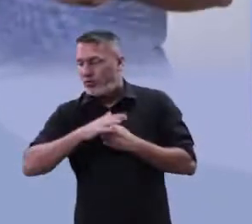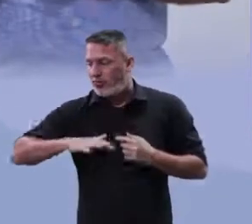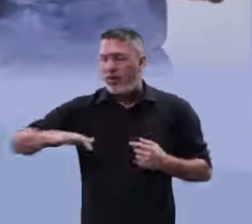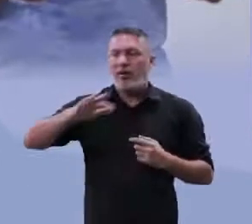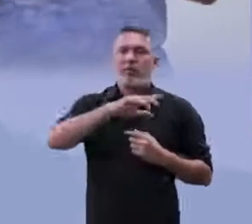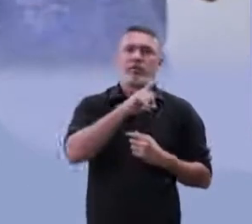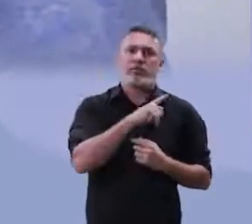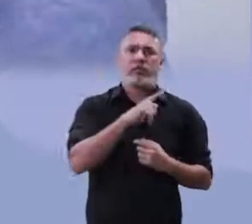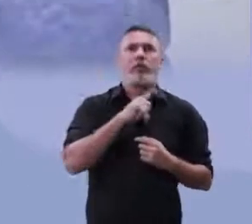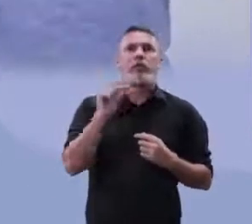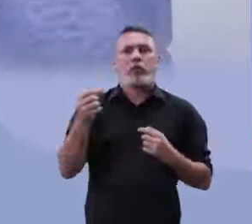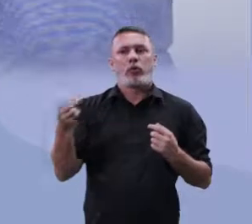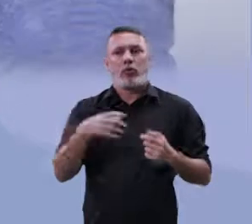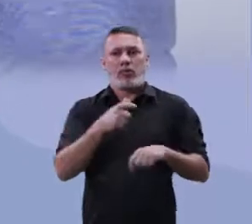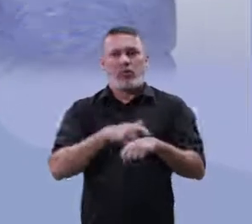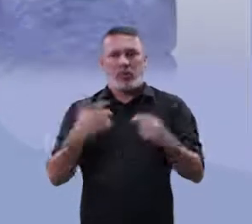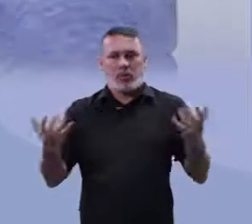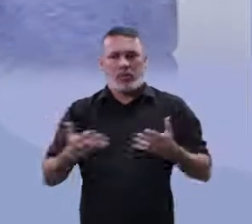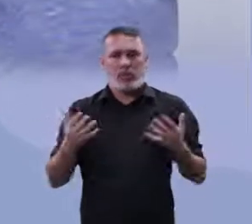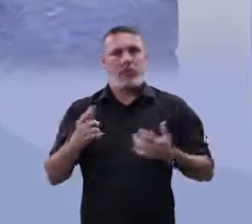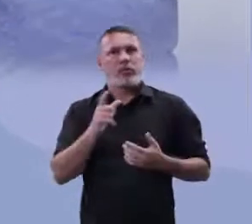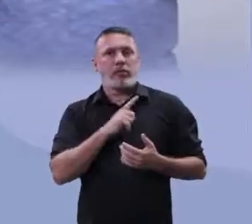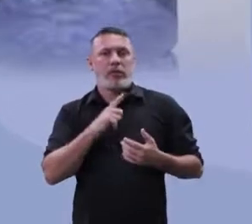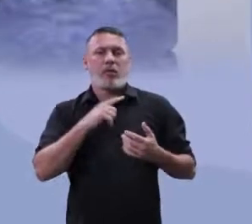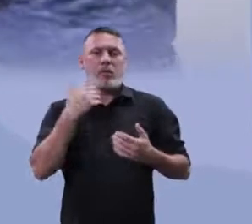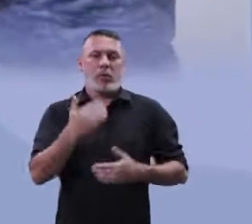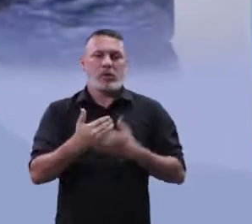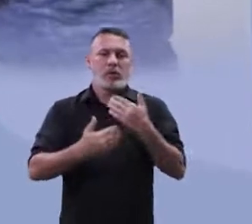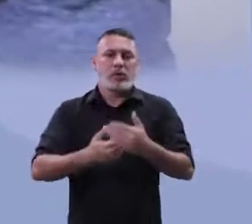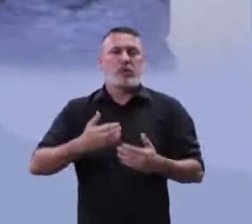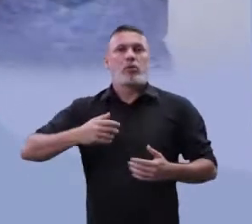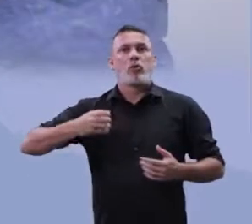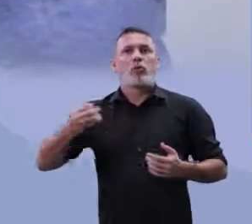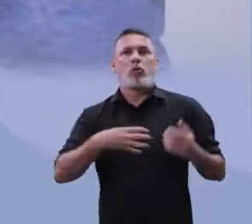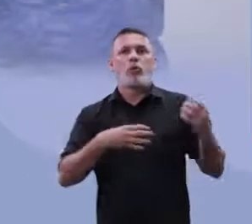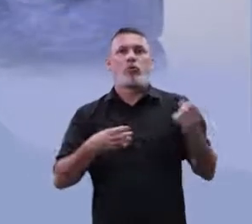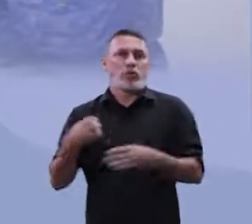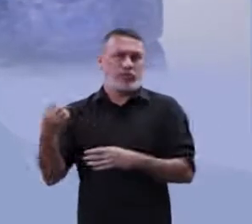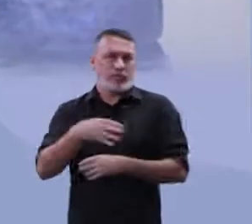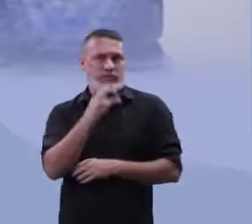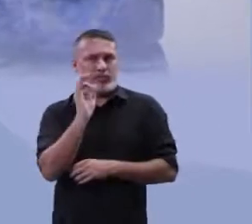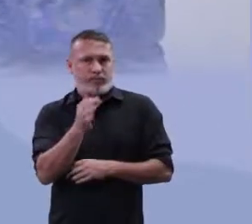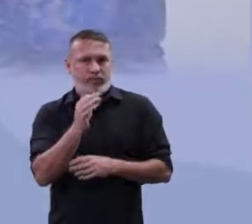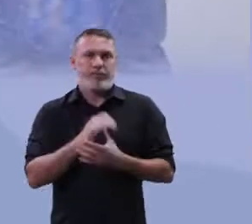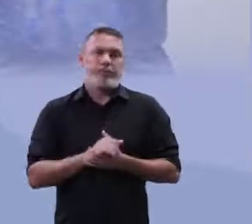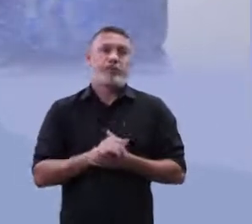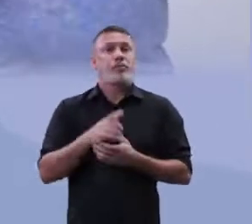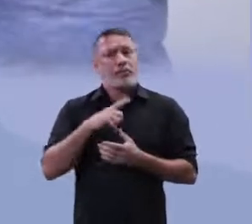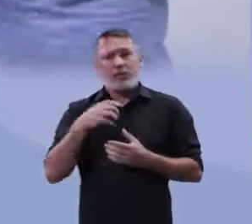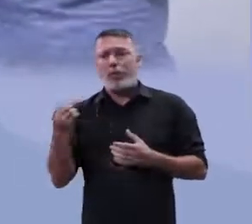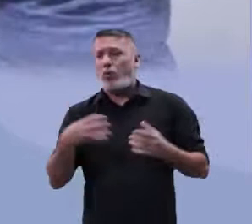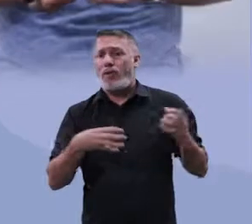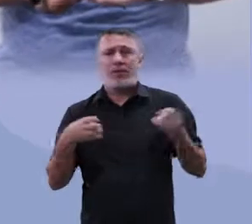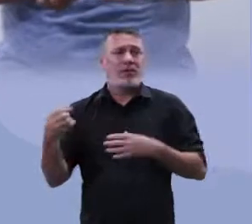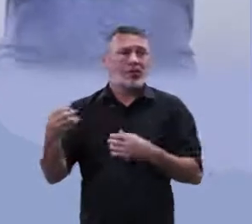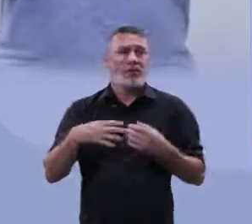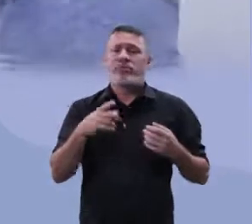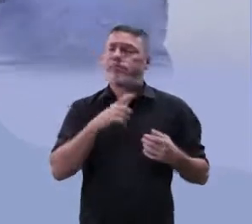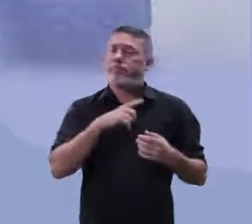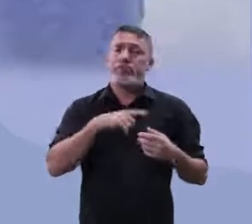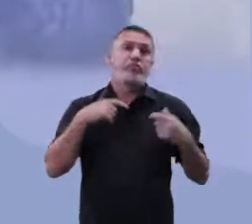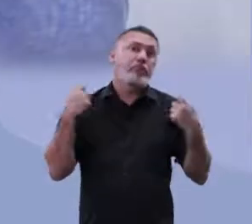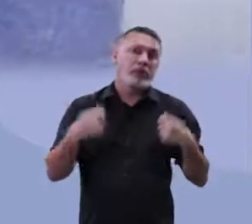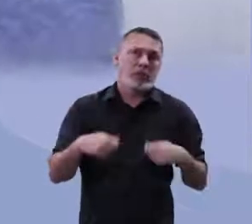a sociedade contemporânea, ela vai passando por um processo de renovação. Nós vamos renovando, vamos transformando, e